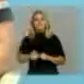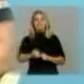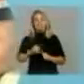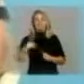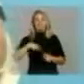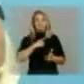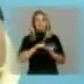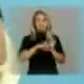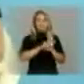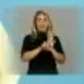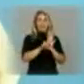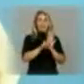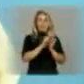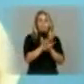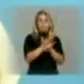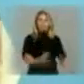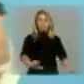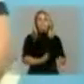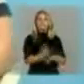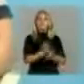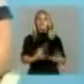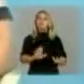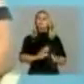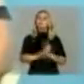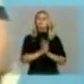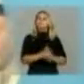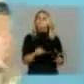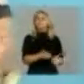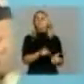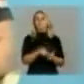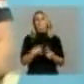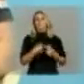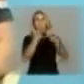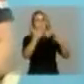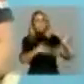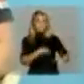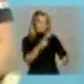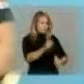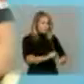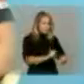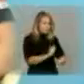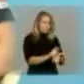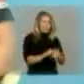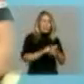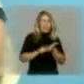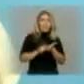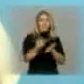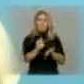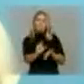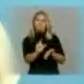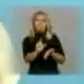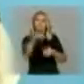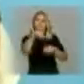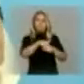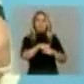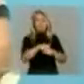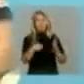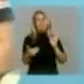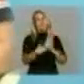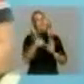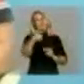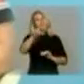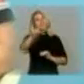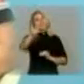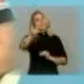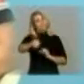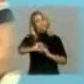lei que dizia que tinha que esterilizar o título de eleitor. Então, até 90 foi isso.